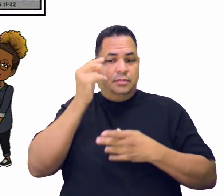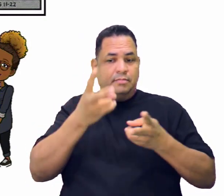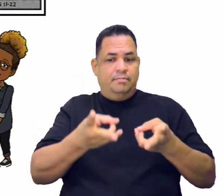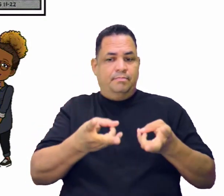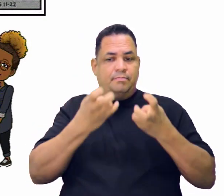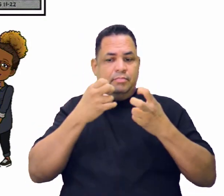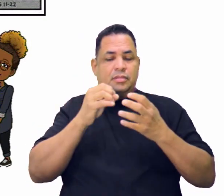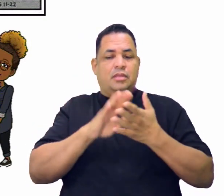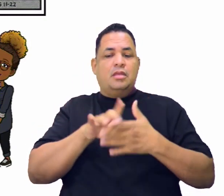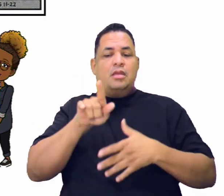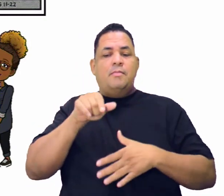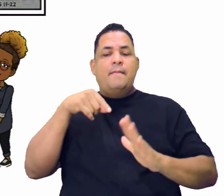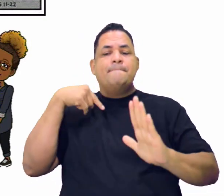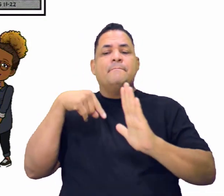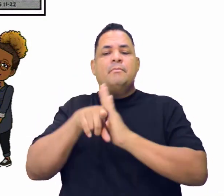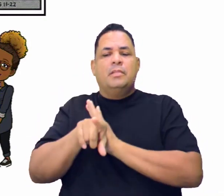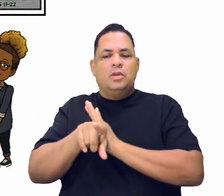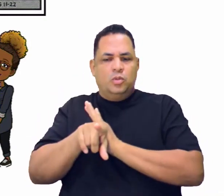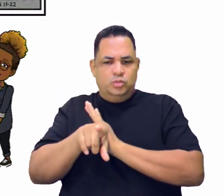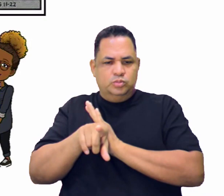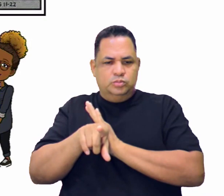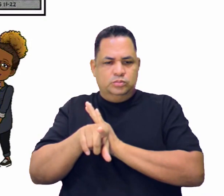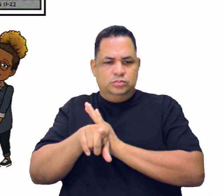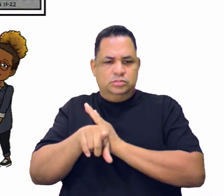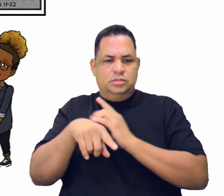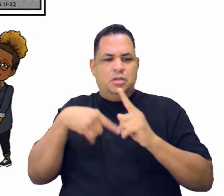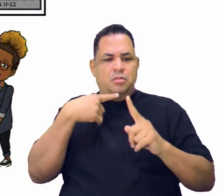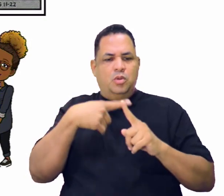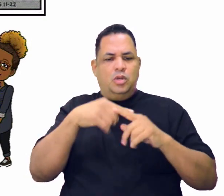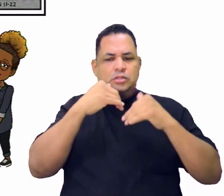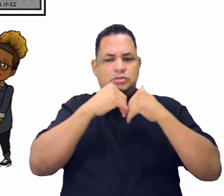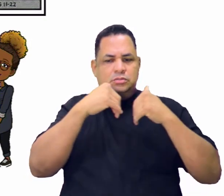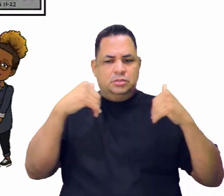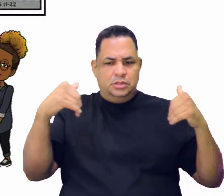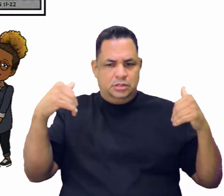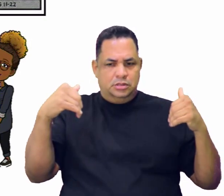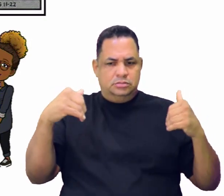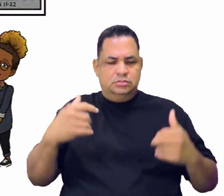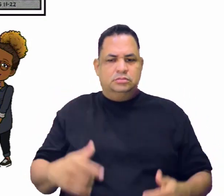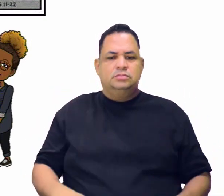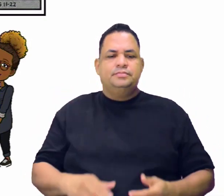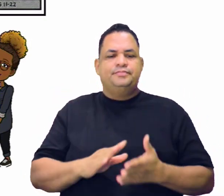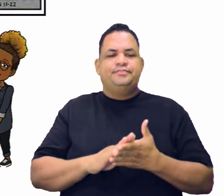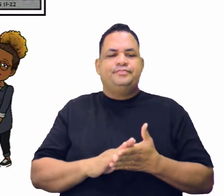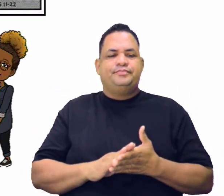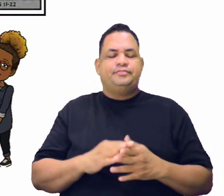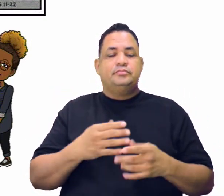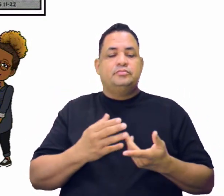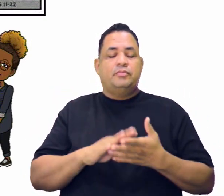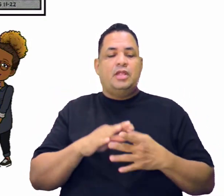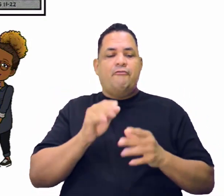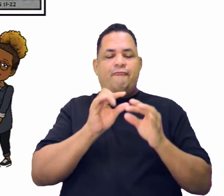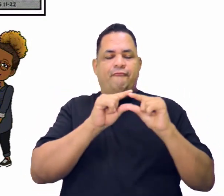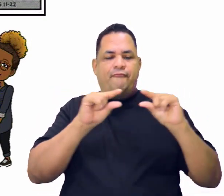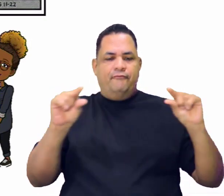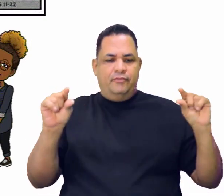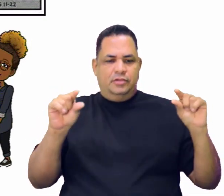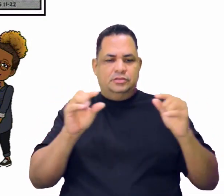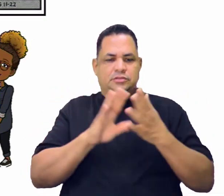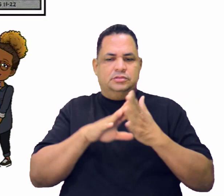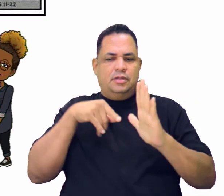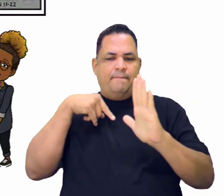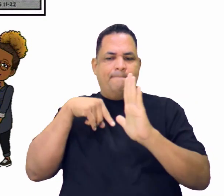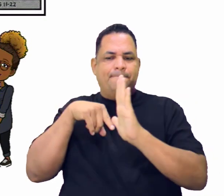é uma pergunta. Tá fazendo um questionamento também. Tá certo? É uma frase interrogativa